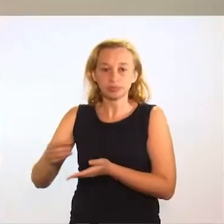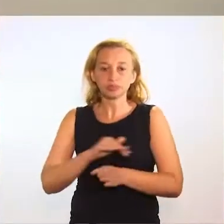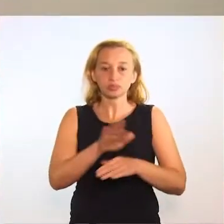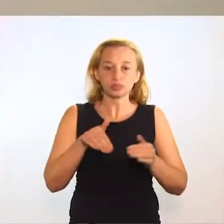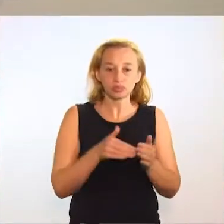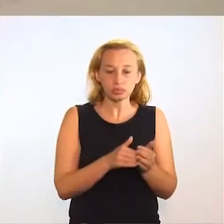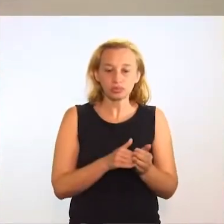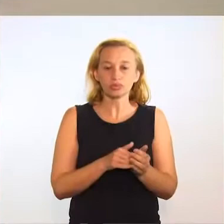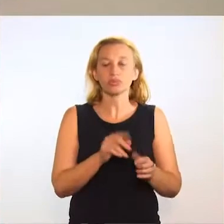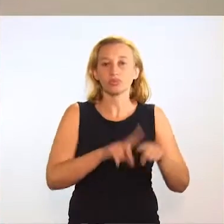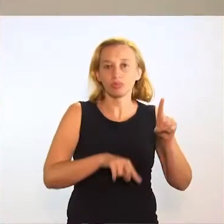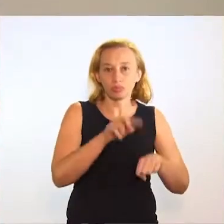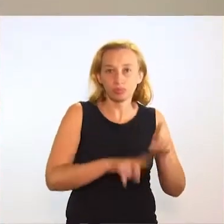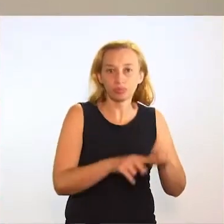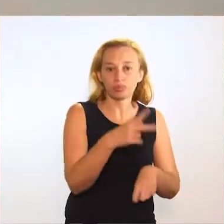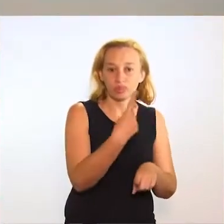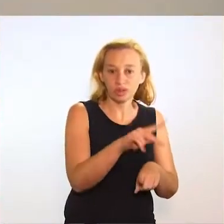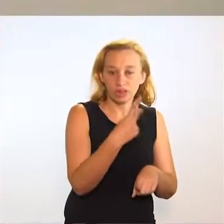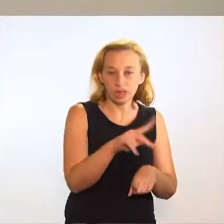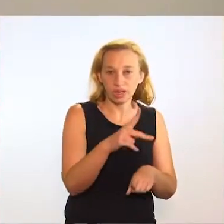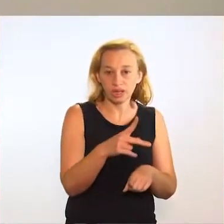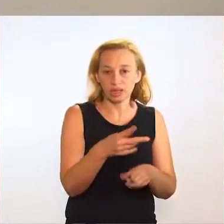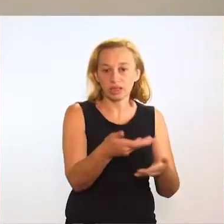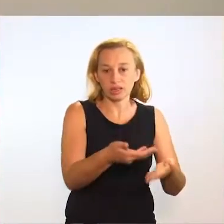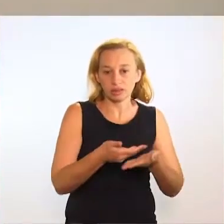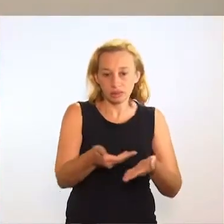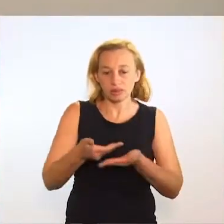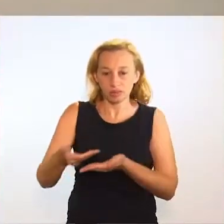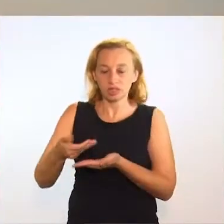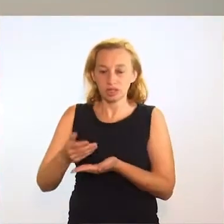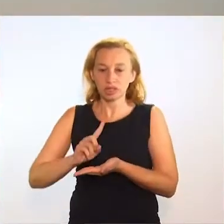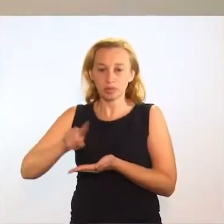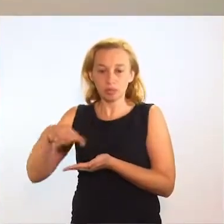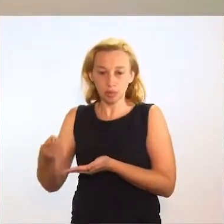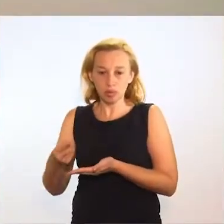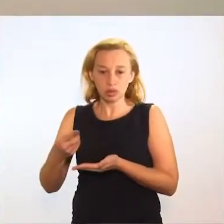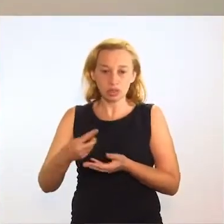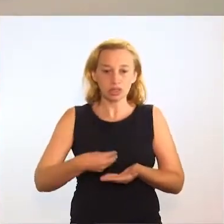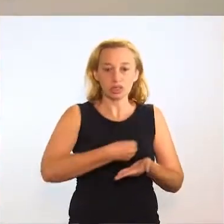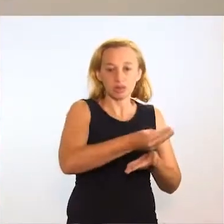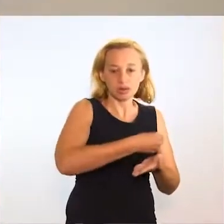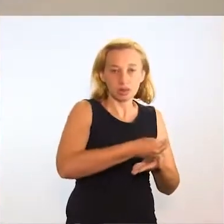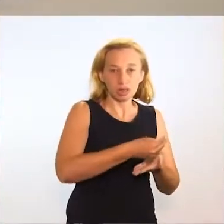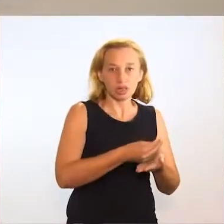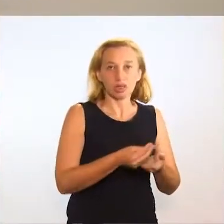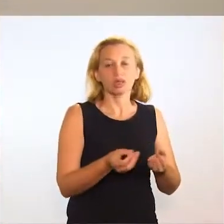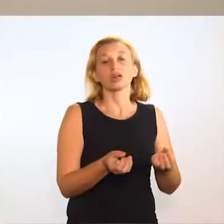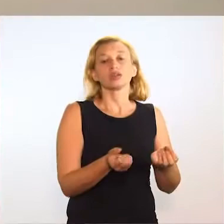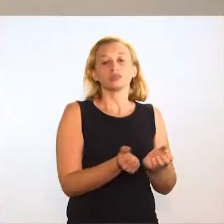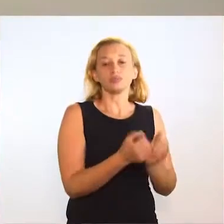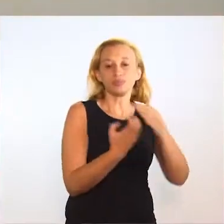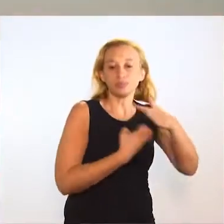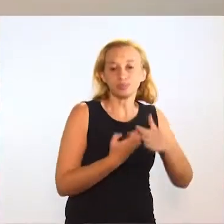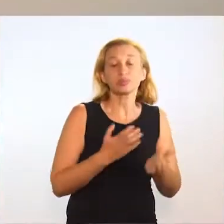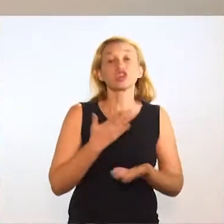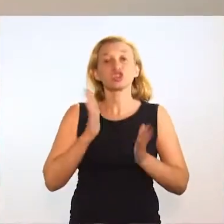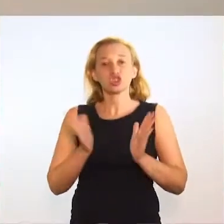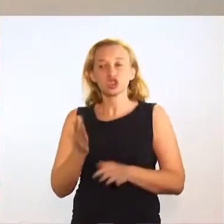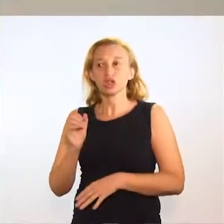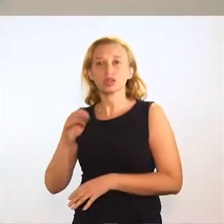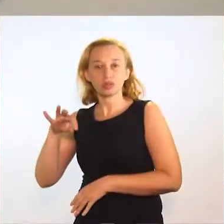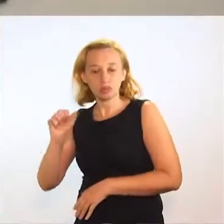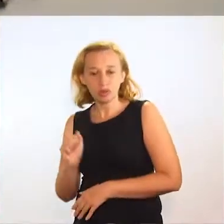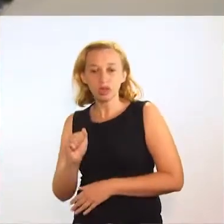buscando toda a produção delas e a gente trazia para a sede e entregava para as empresas, né, no caso das máscaras. Já no caso da Badu